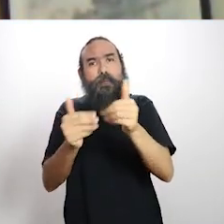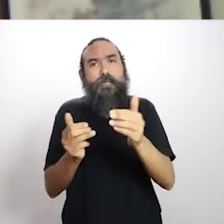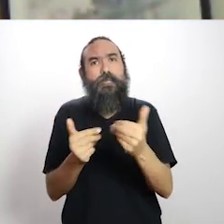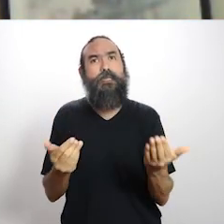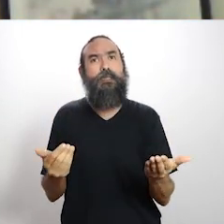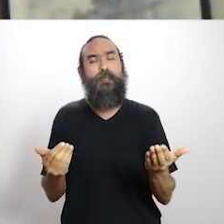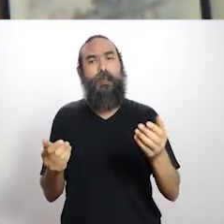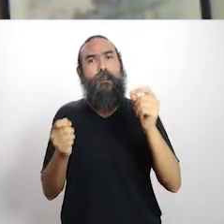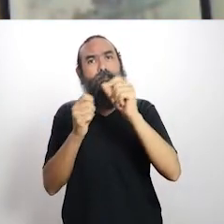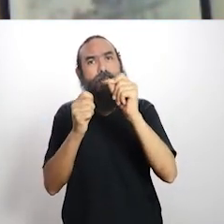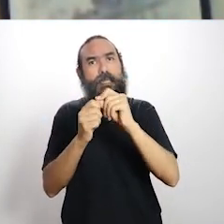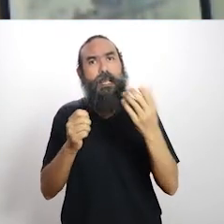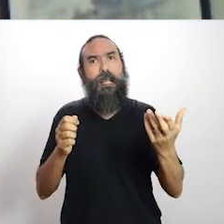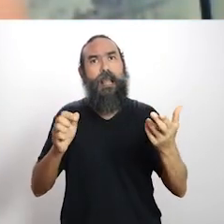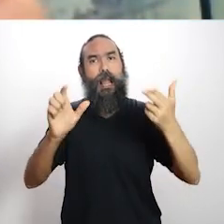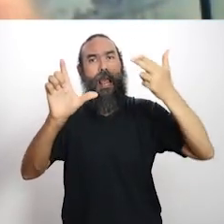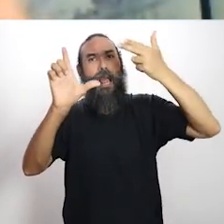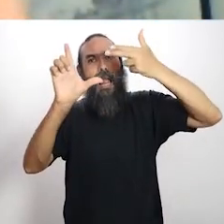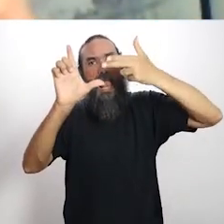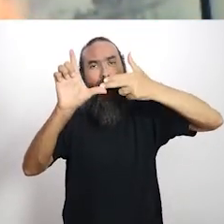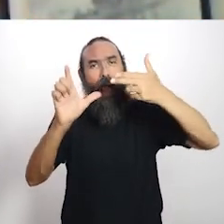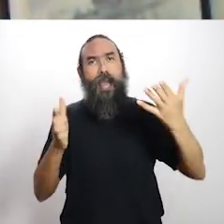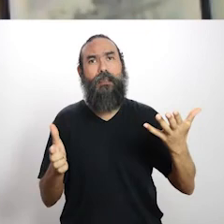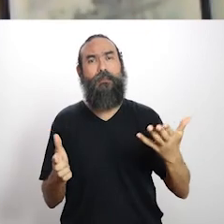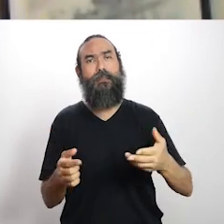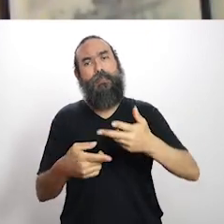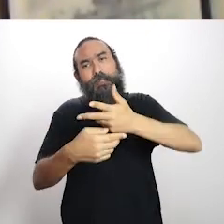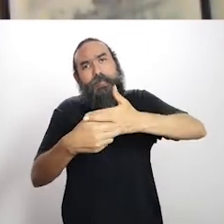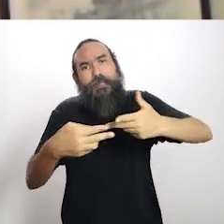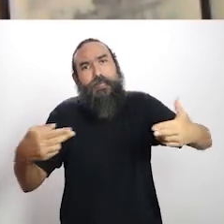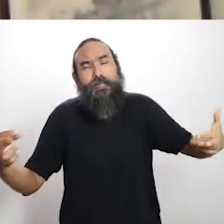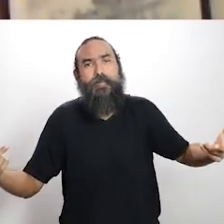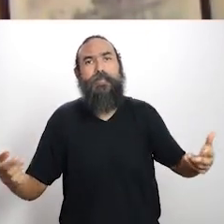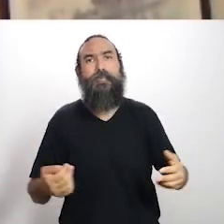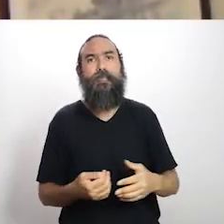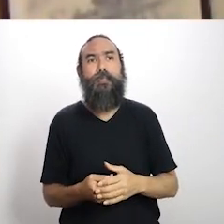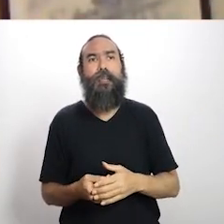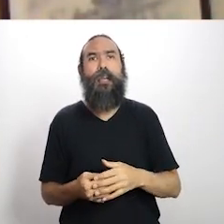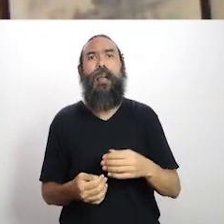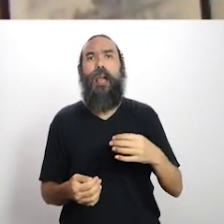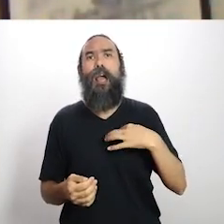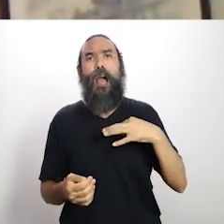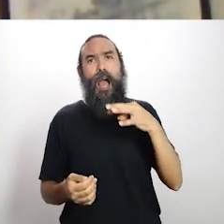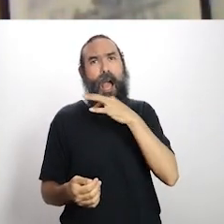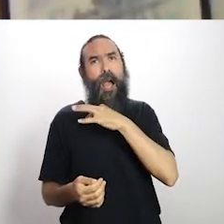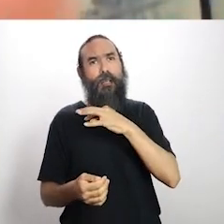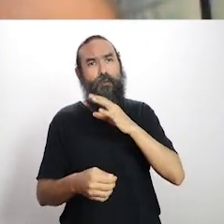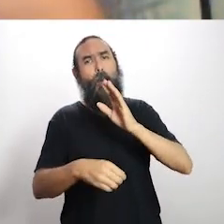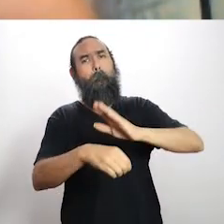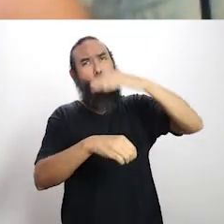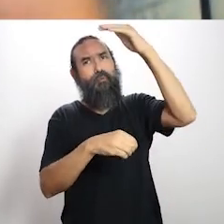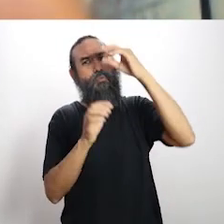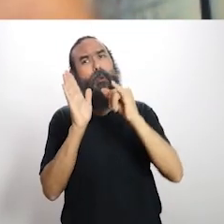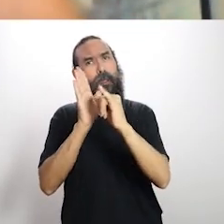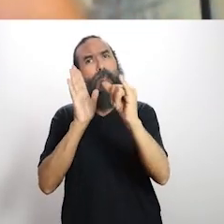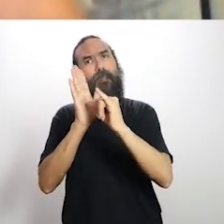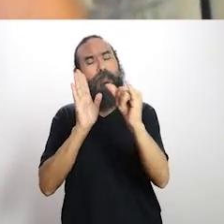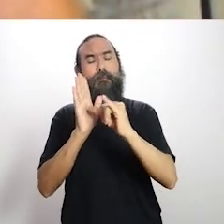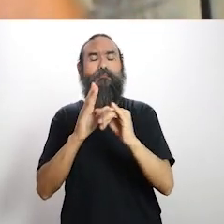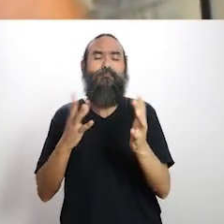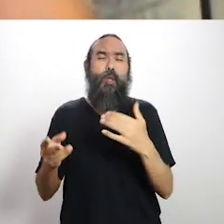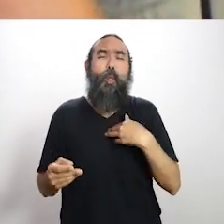pode se melhorar os editais por exemplo não é correto colocar no mesmo edital na mesma